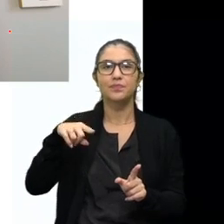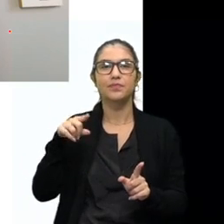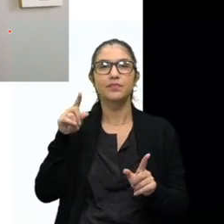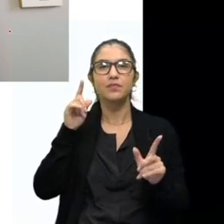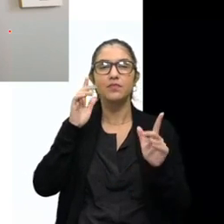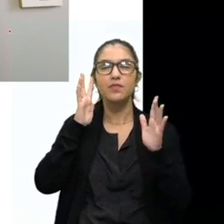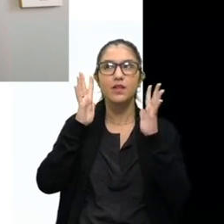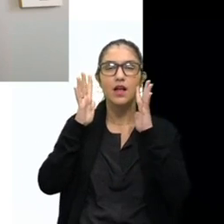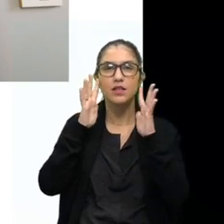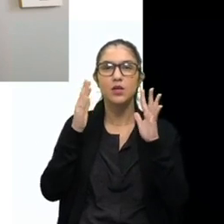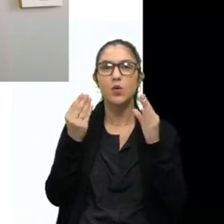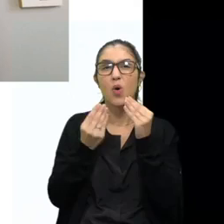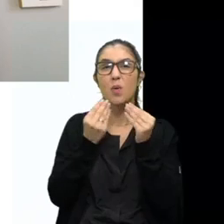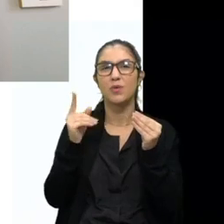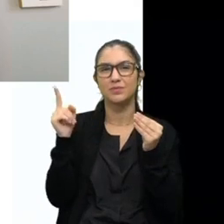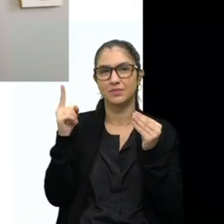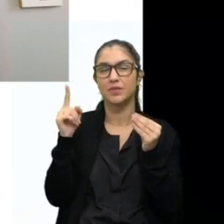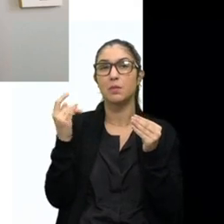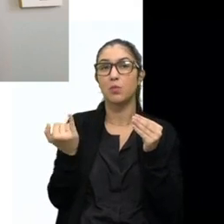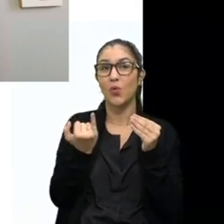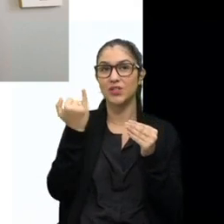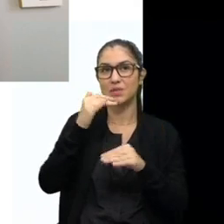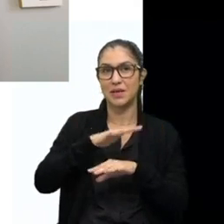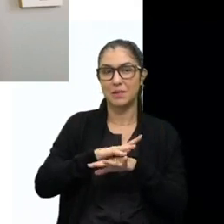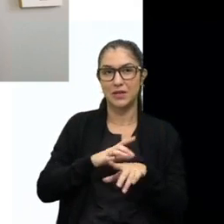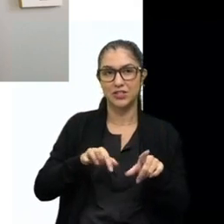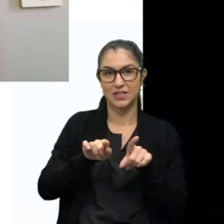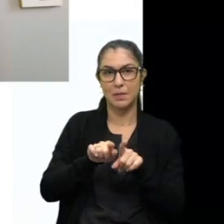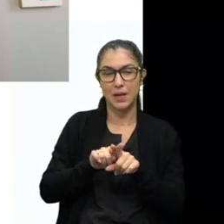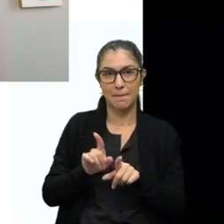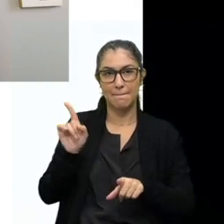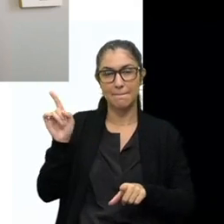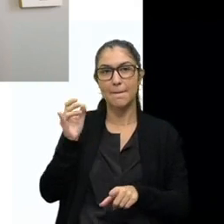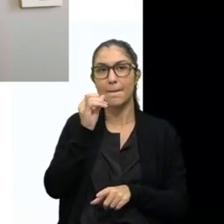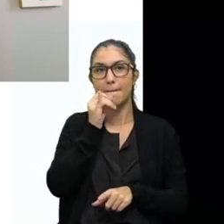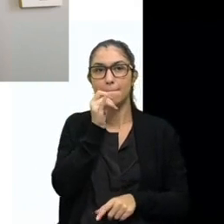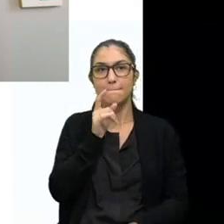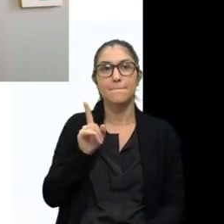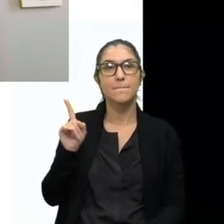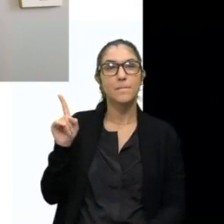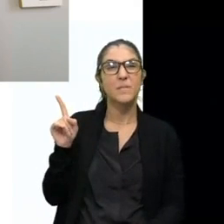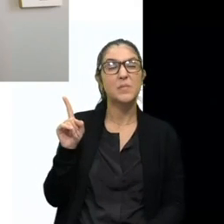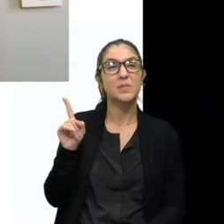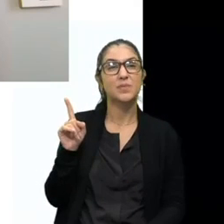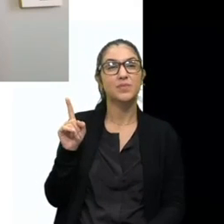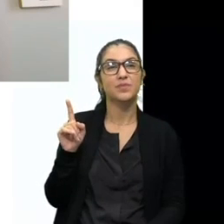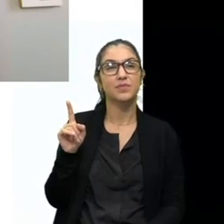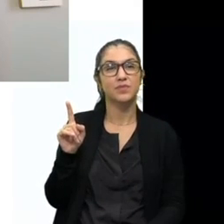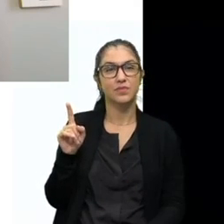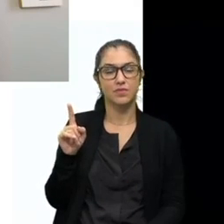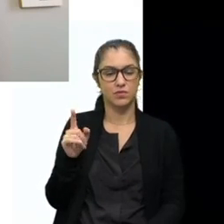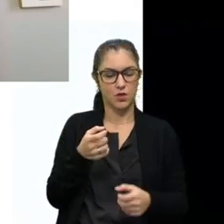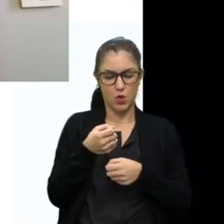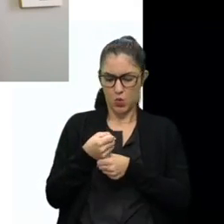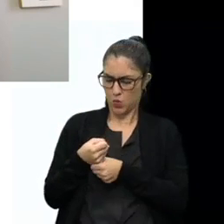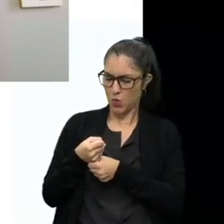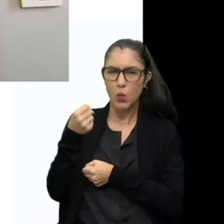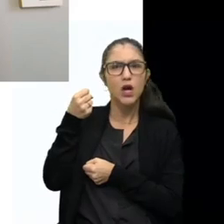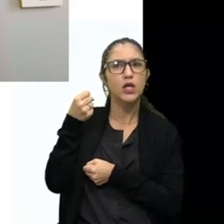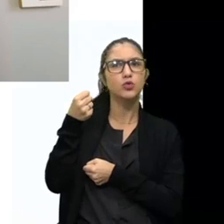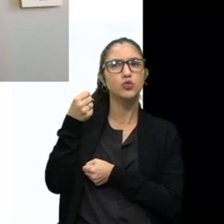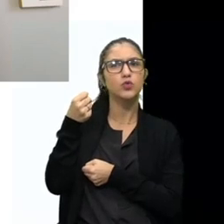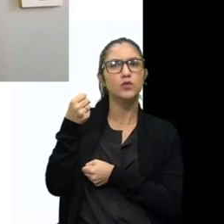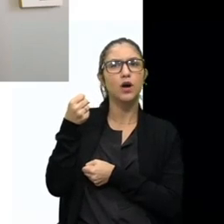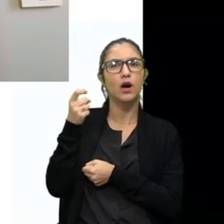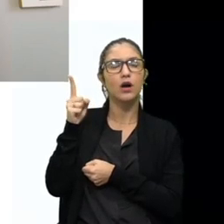ideias. Nós vamos ver como que o raciocínio lógico é importante na matemática também. Então, por exemplo, esse dominó é assim, ó, guarda-chuva.